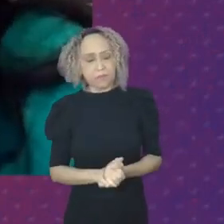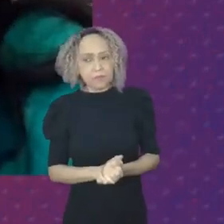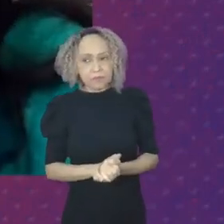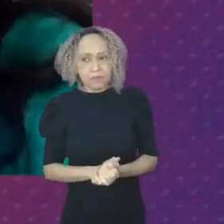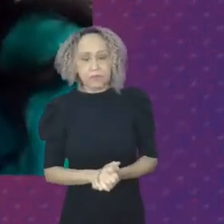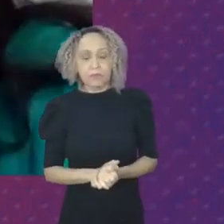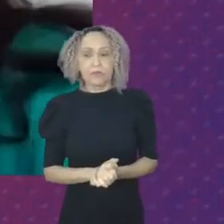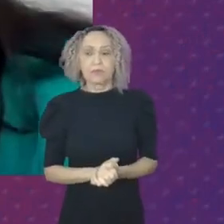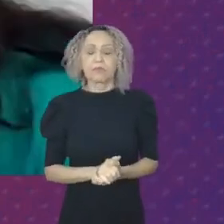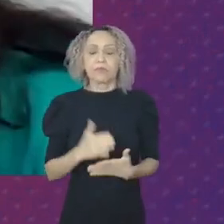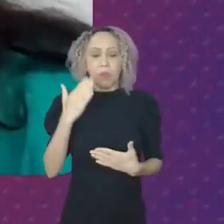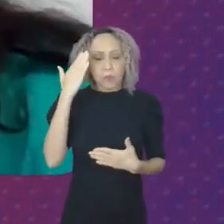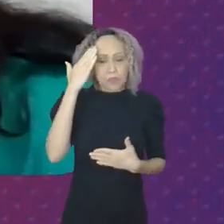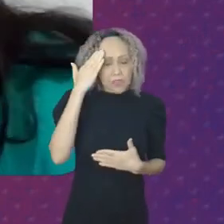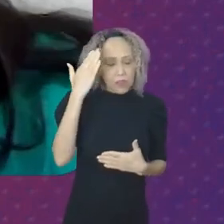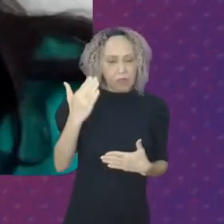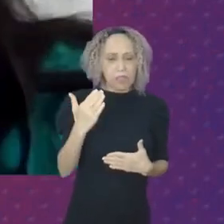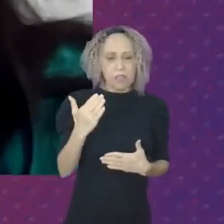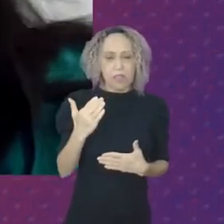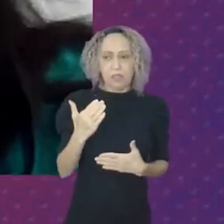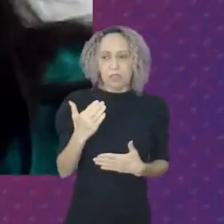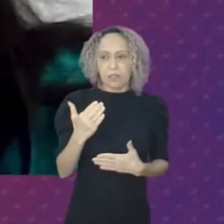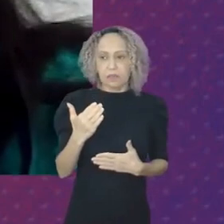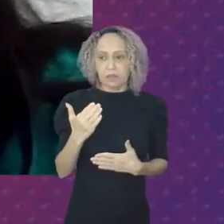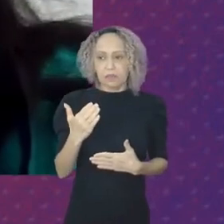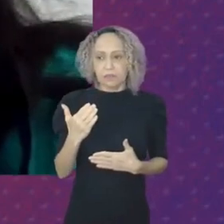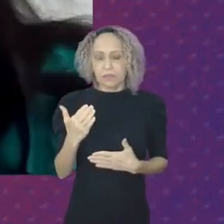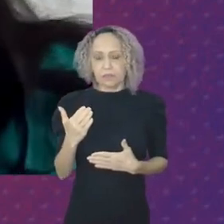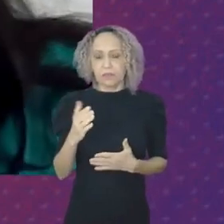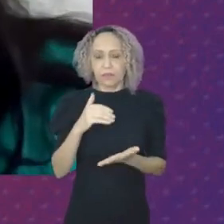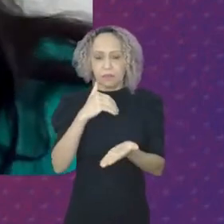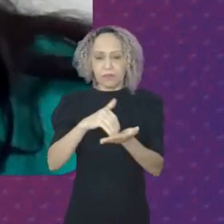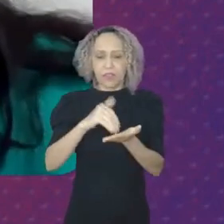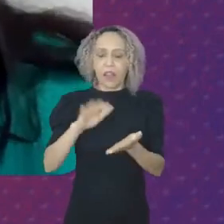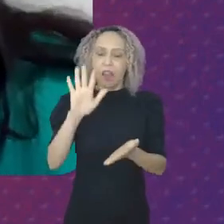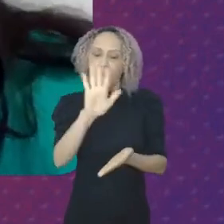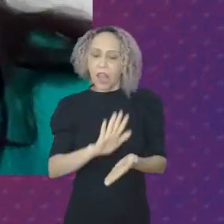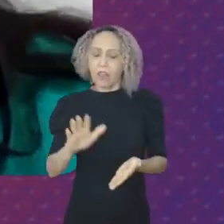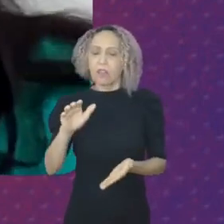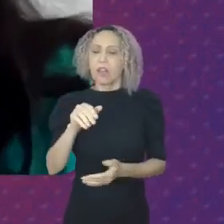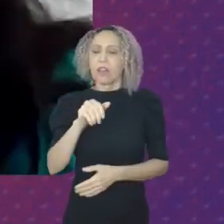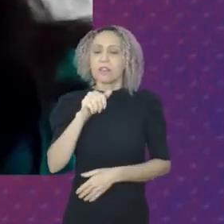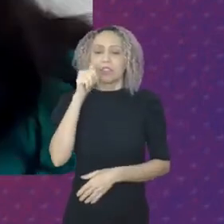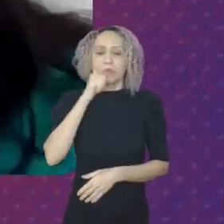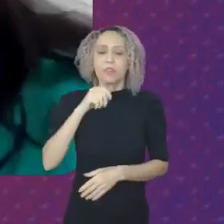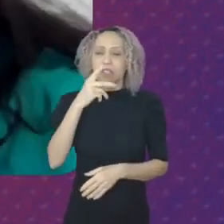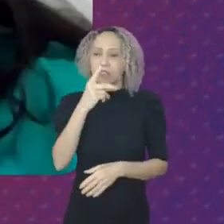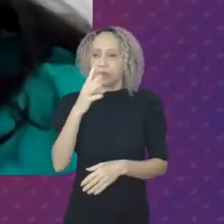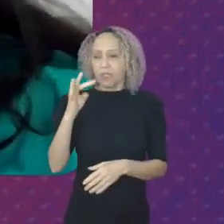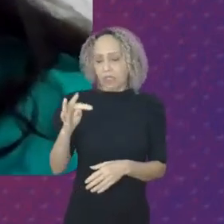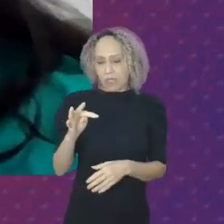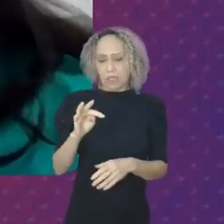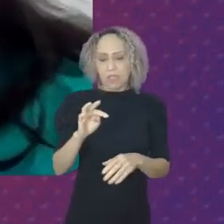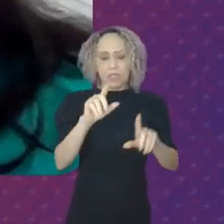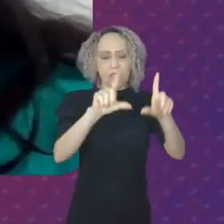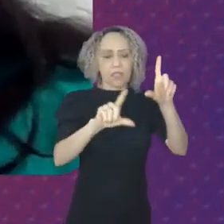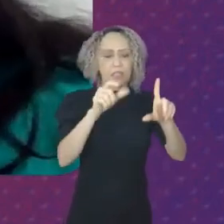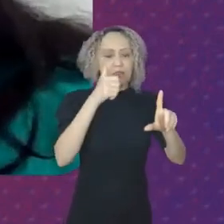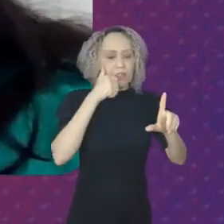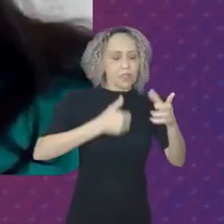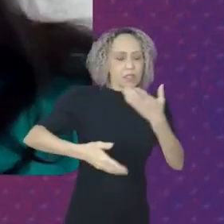país. Então, muitíssimo obrigada, obrigada à Secretaria Nacional de Mulheres do PT, ao programa Elas por Elas, por